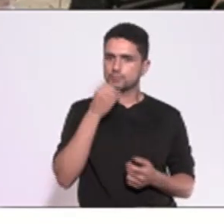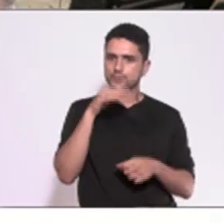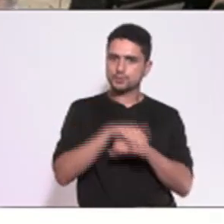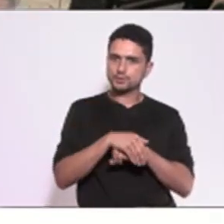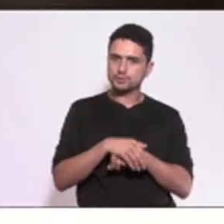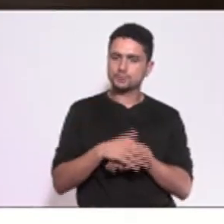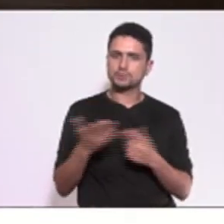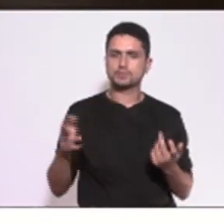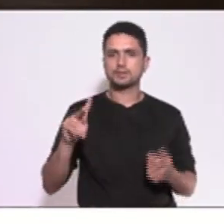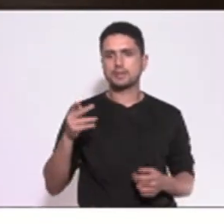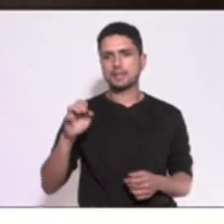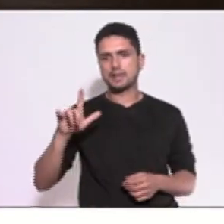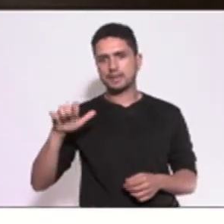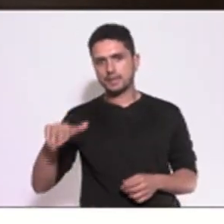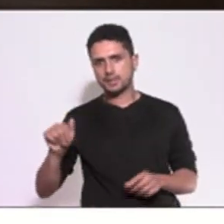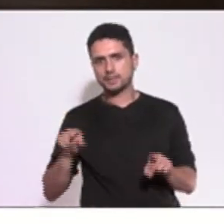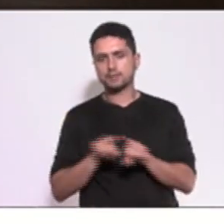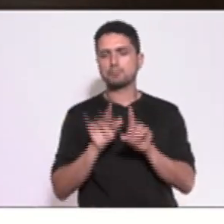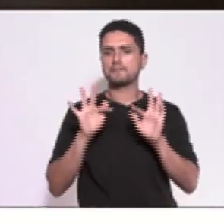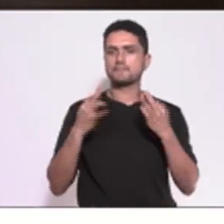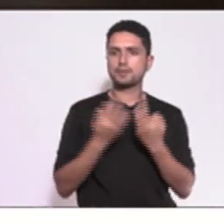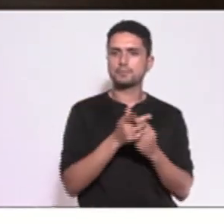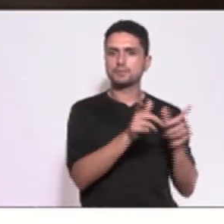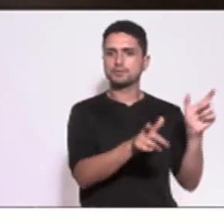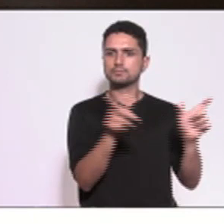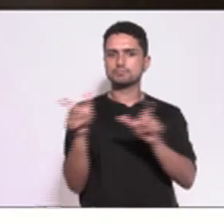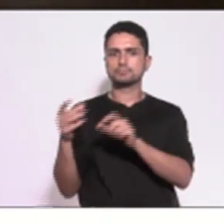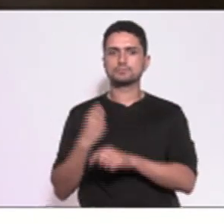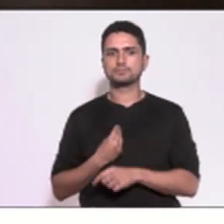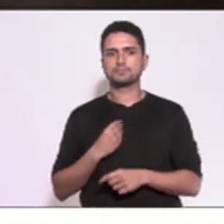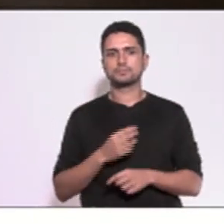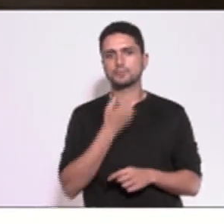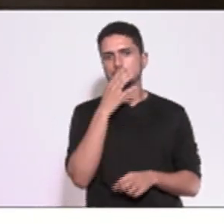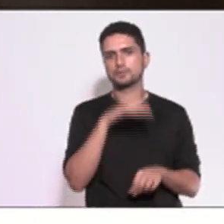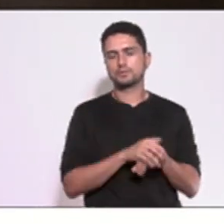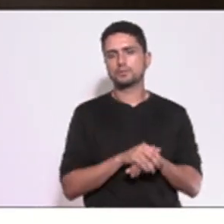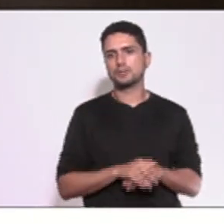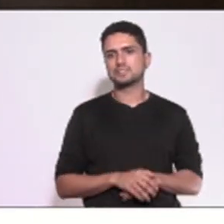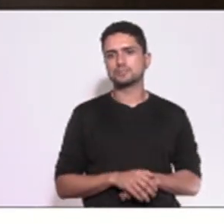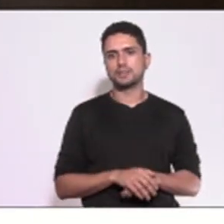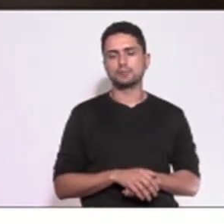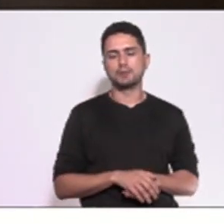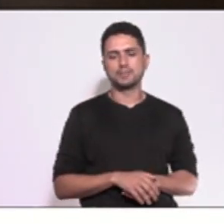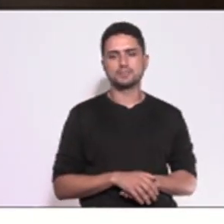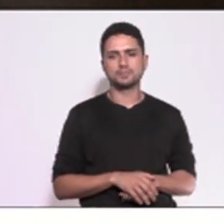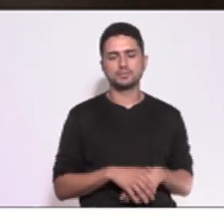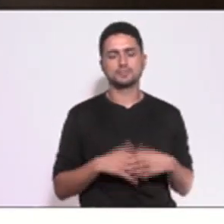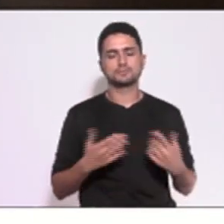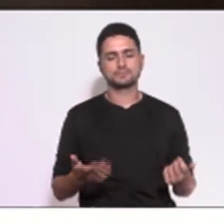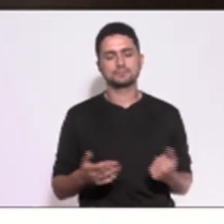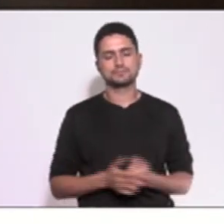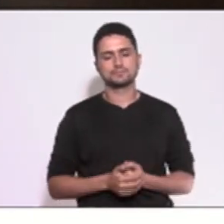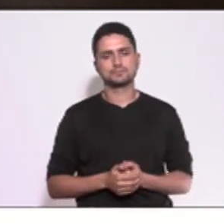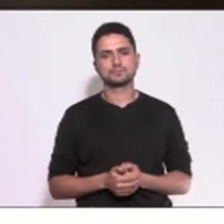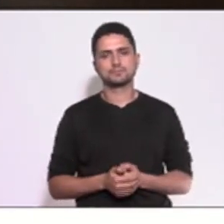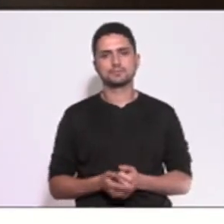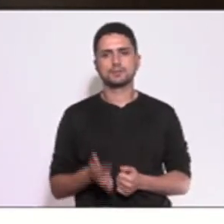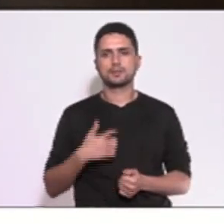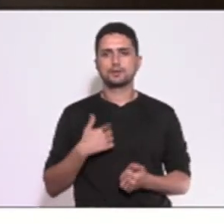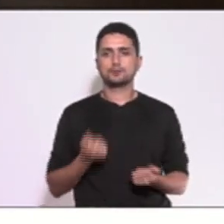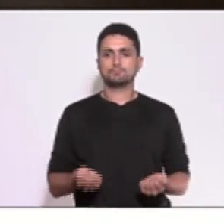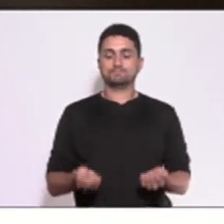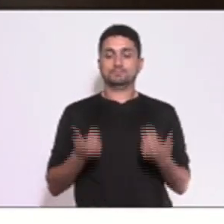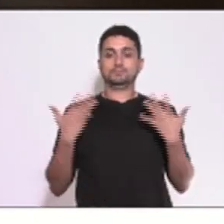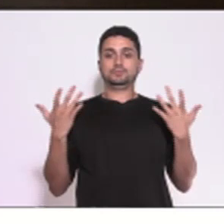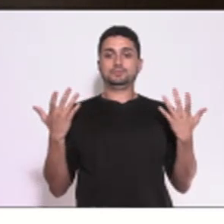noite. Dona Helena, demais familiares e amigos, boa noite a todos. Foi tomado de uma certa dose de